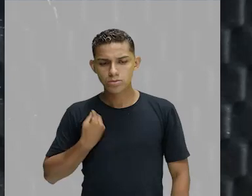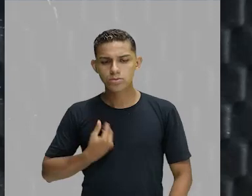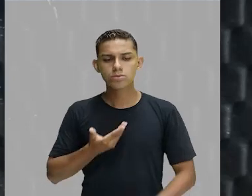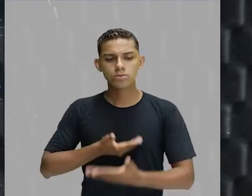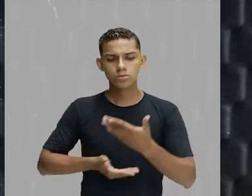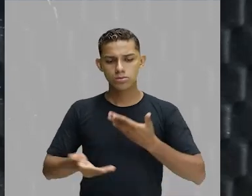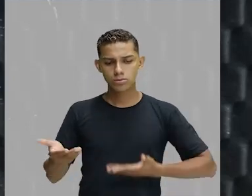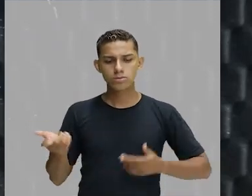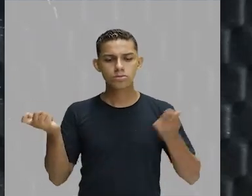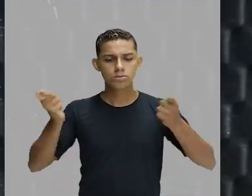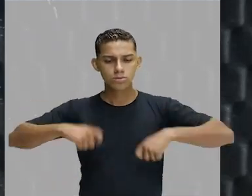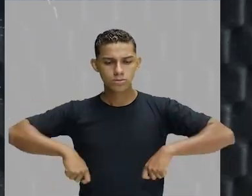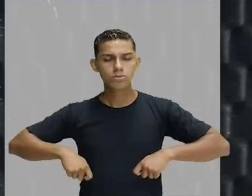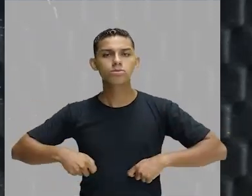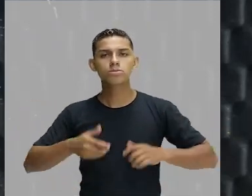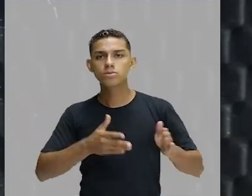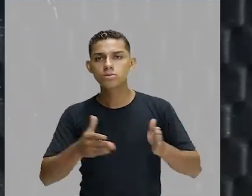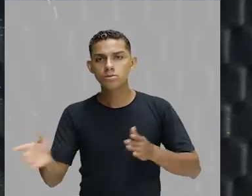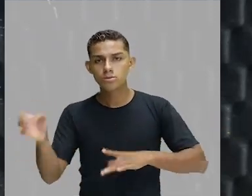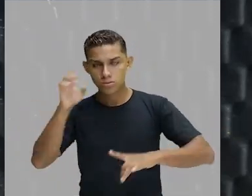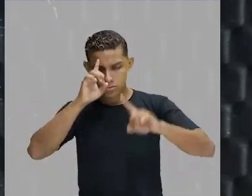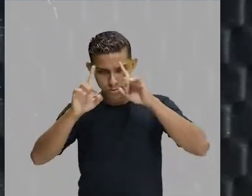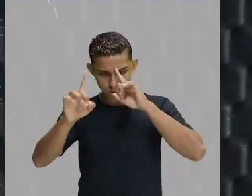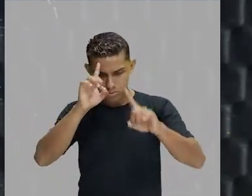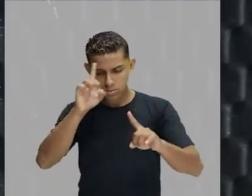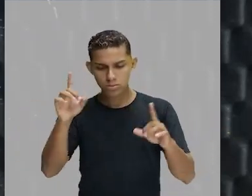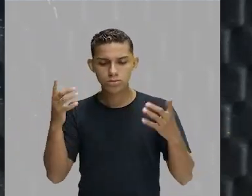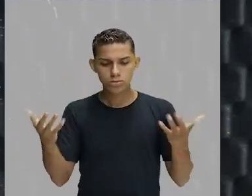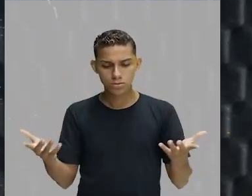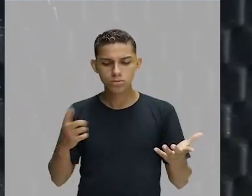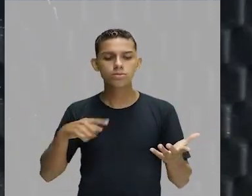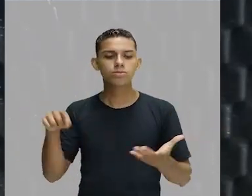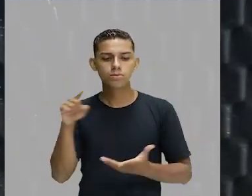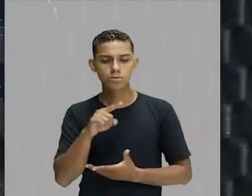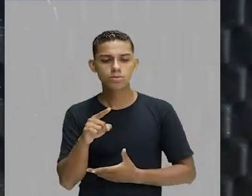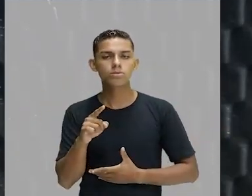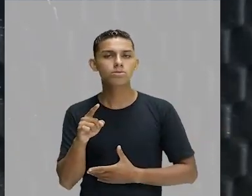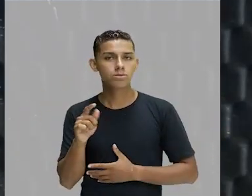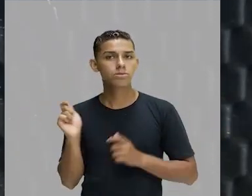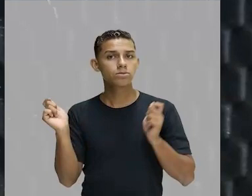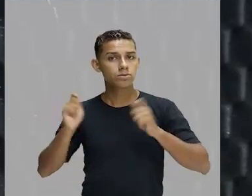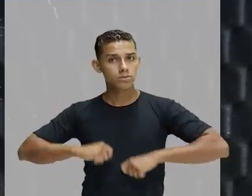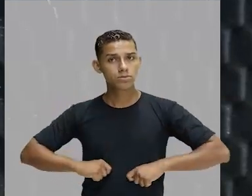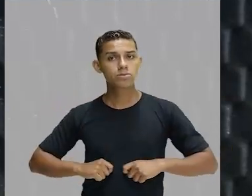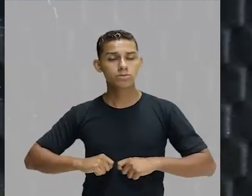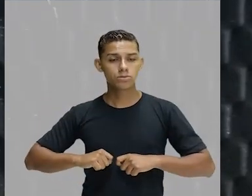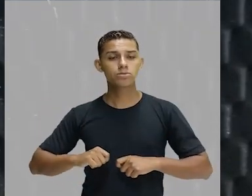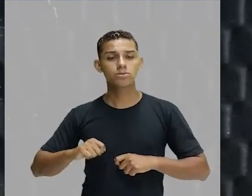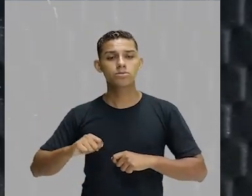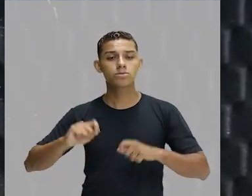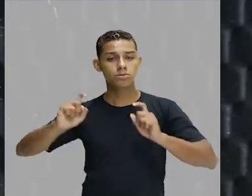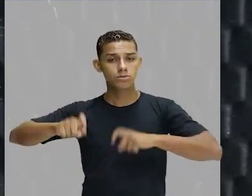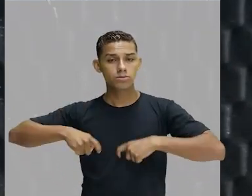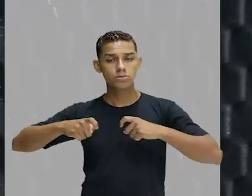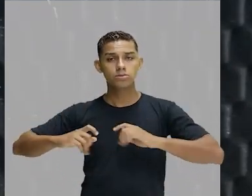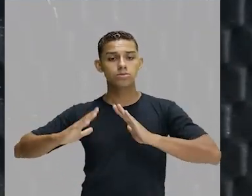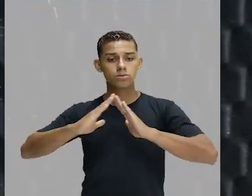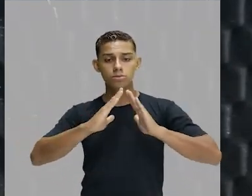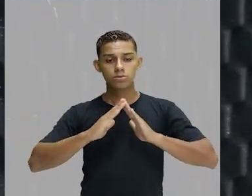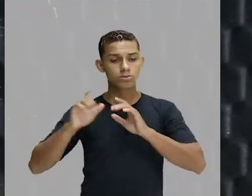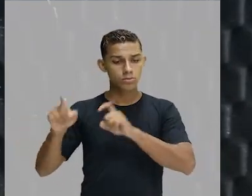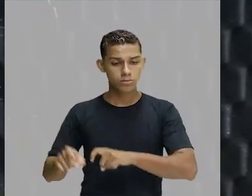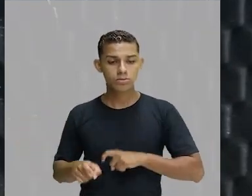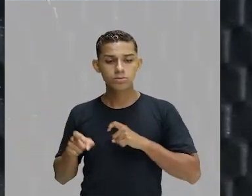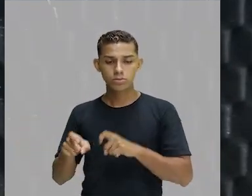participem desse processo todo do dia a dia de uma fazenda, de uma casa rural, tá? De uma casa